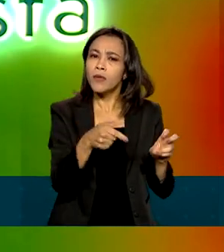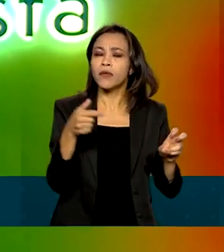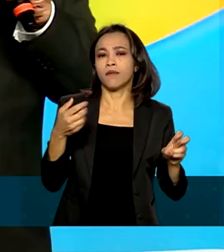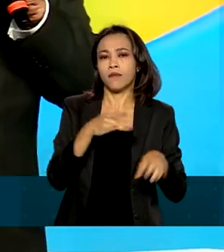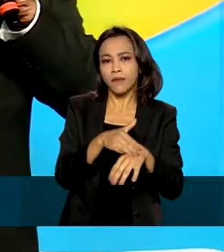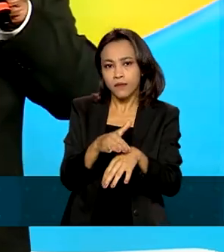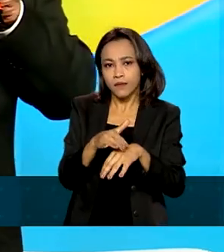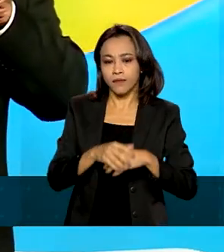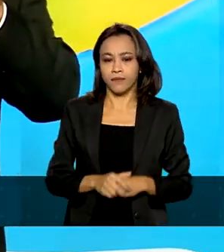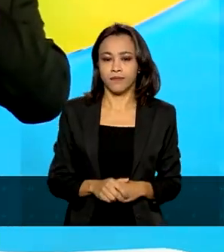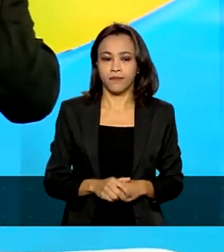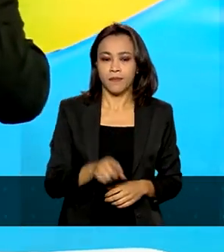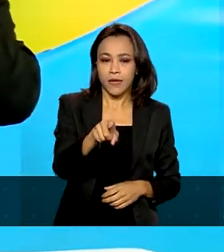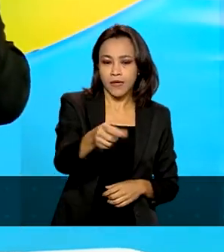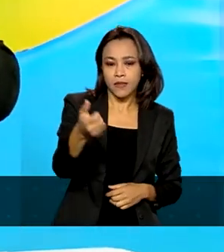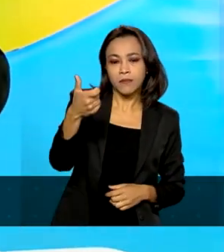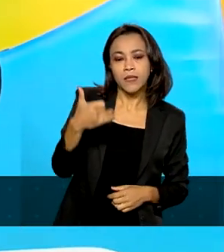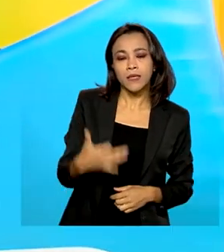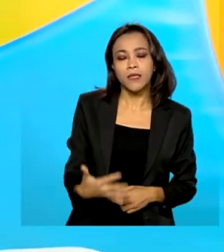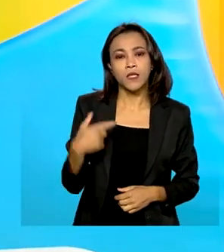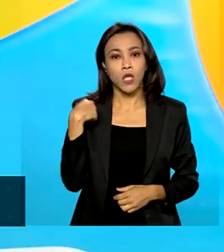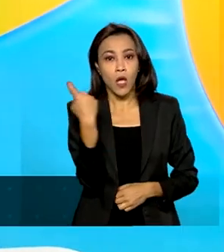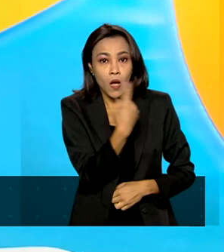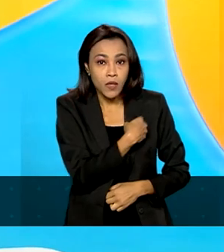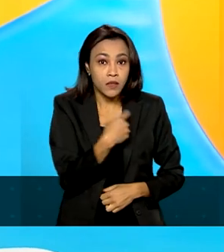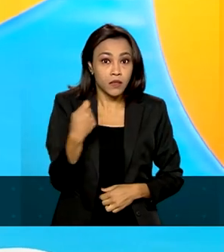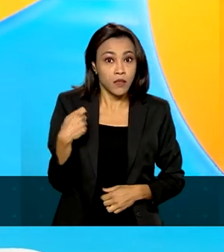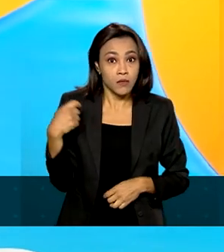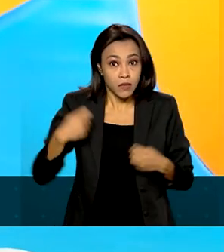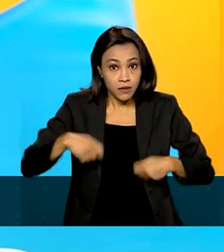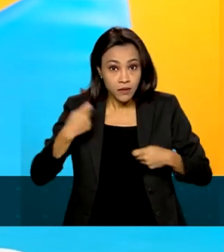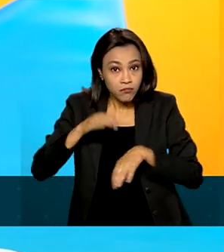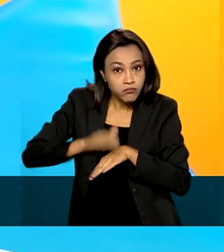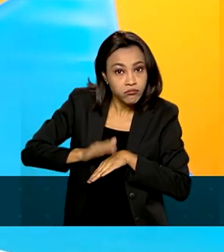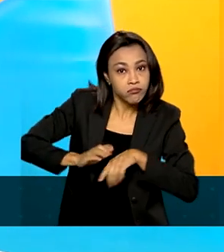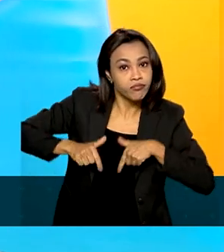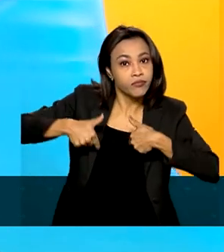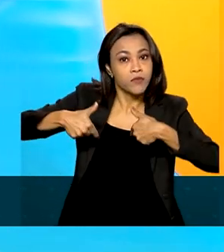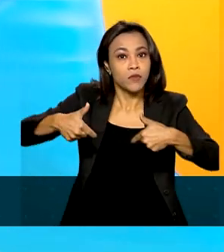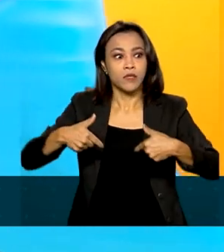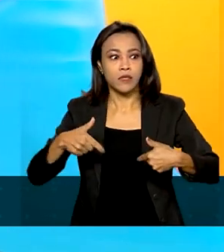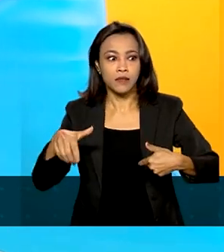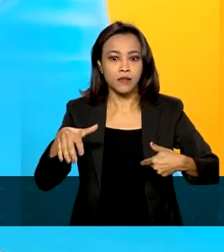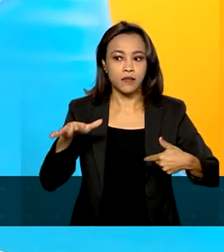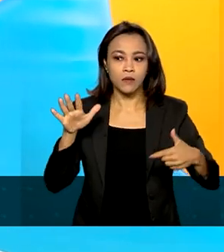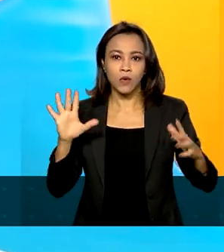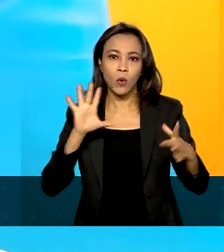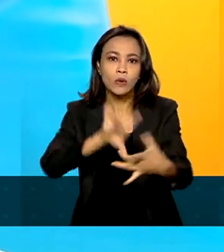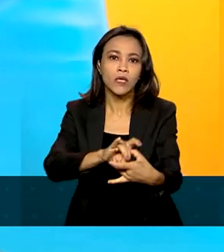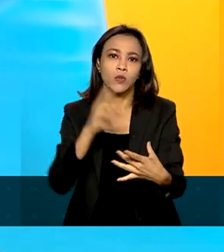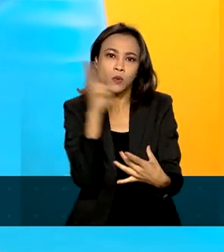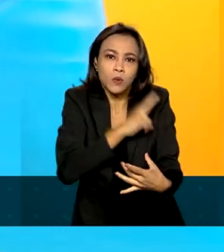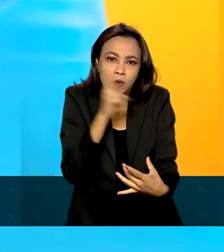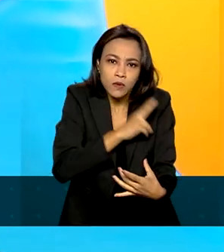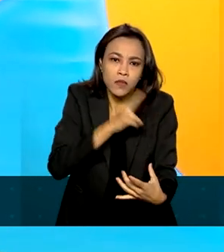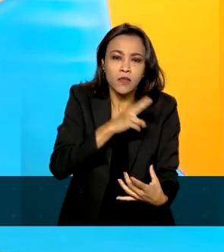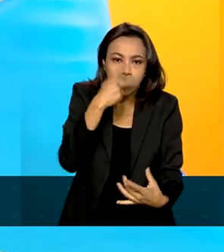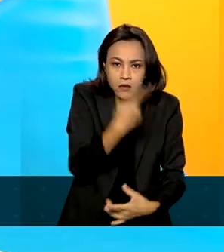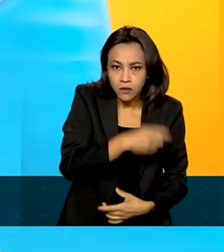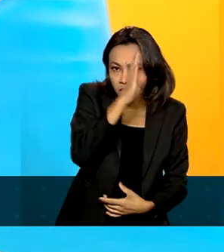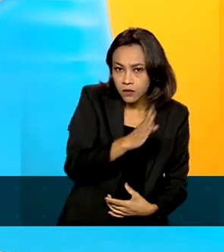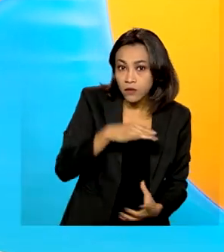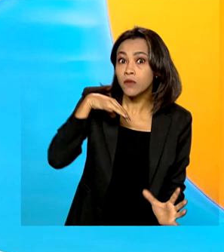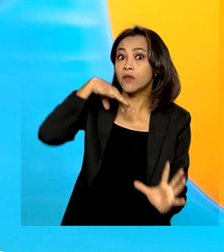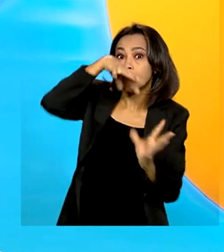resposta. Nós temos que lidar numa situação de emergência de saúde pública de importância internacional e nacional